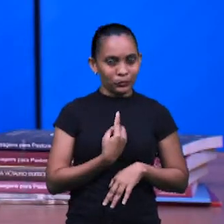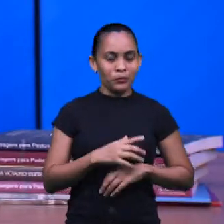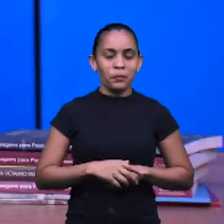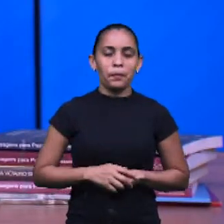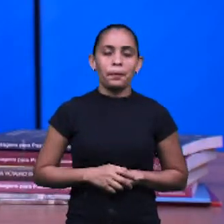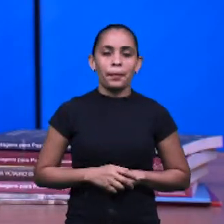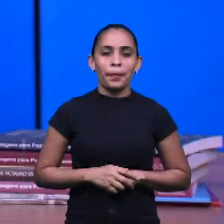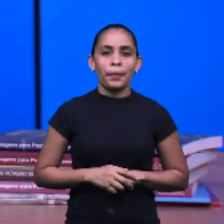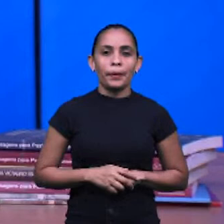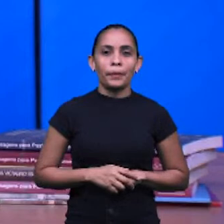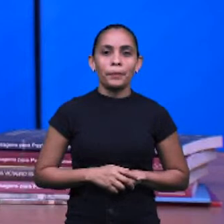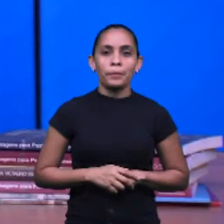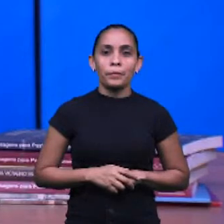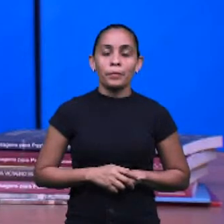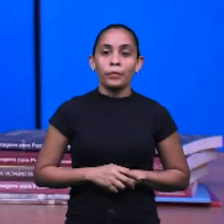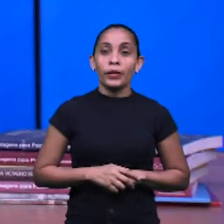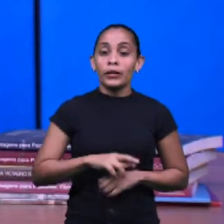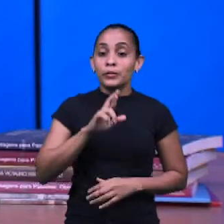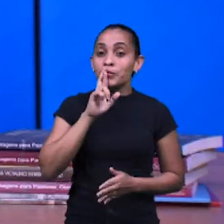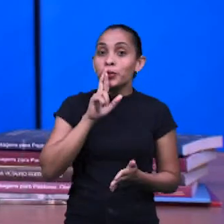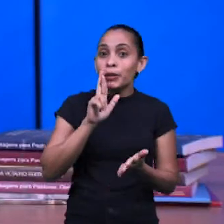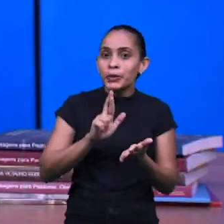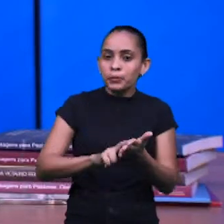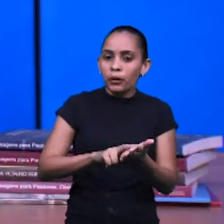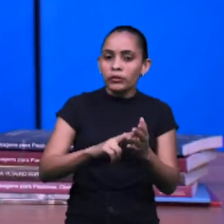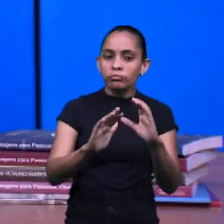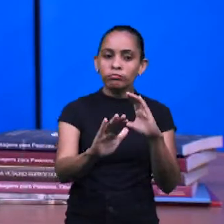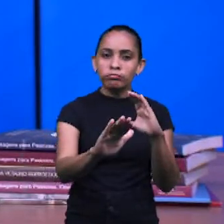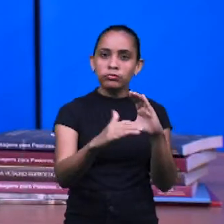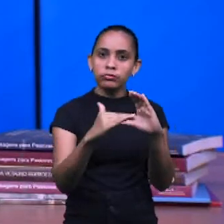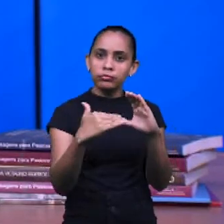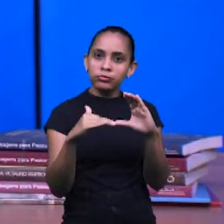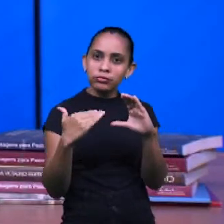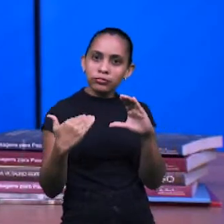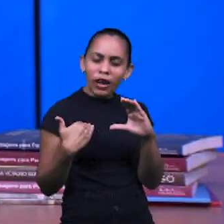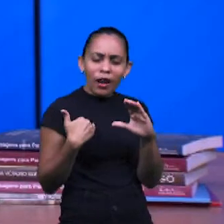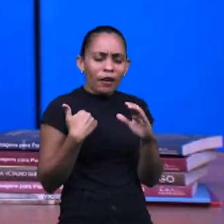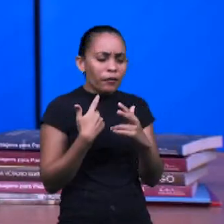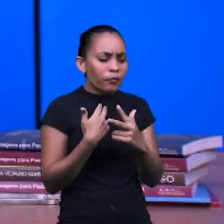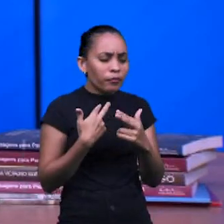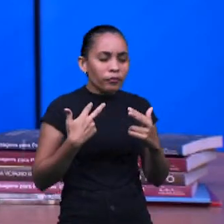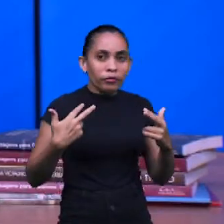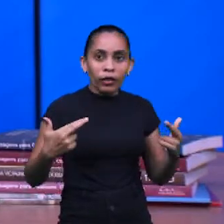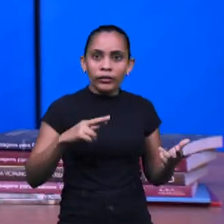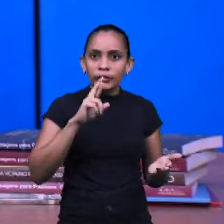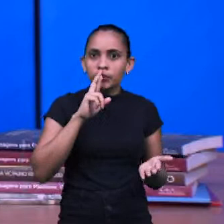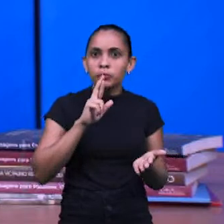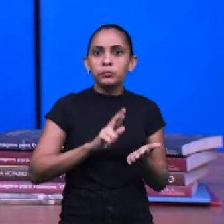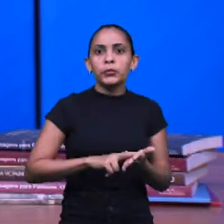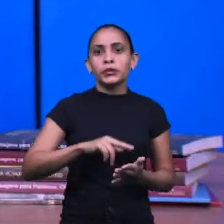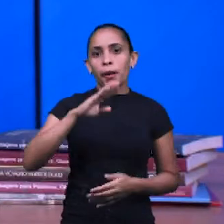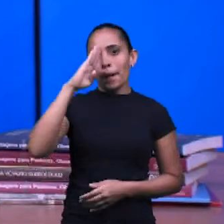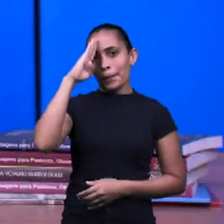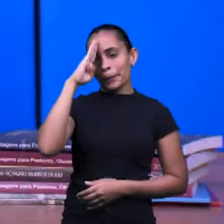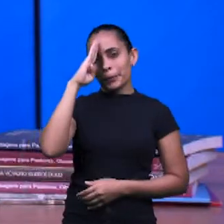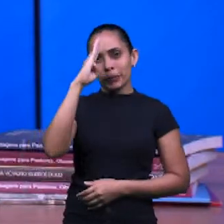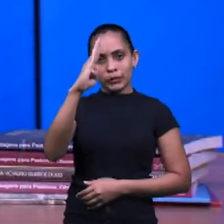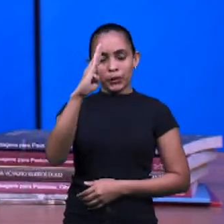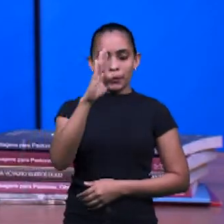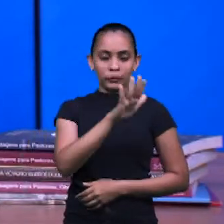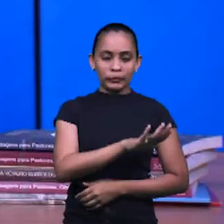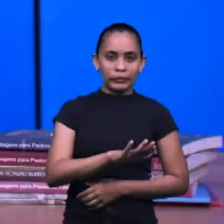Escola Bíblica Dominical de algumas respostas que foram enviadas pelos nossos irmãos. Foram centenas de respostas, principalmente das nossas